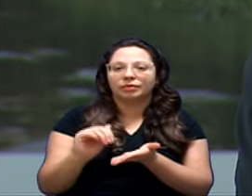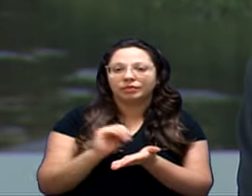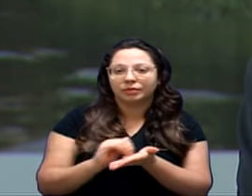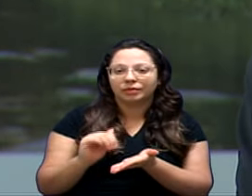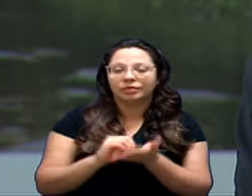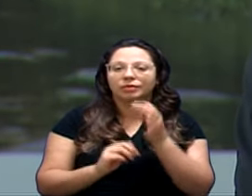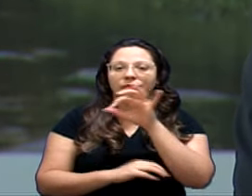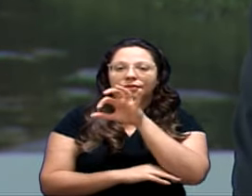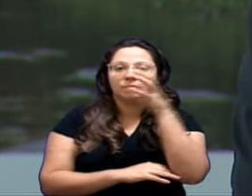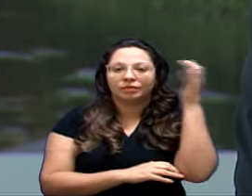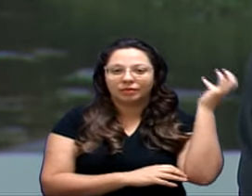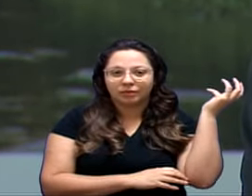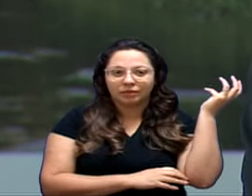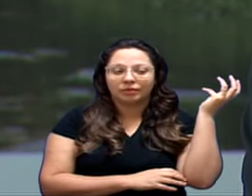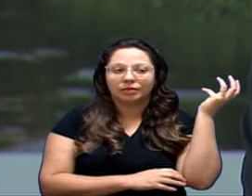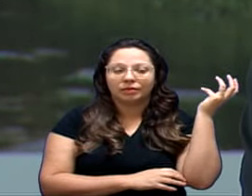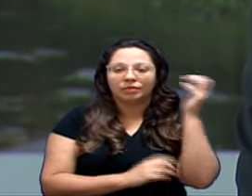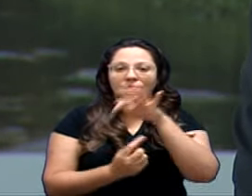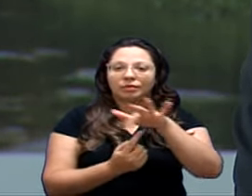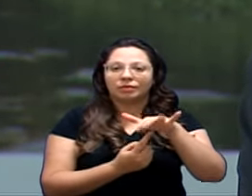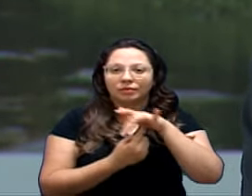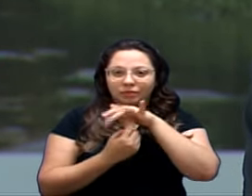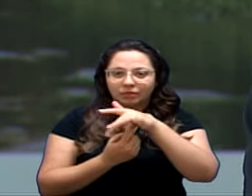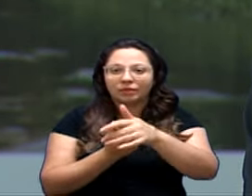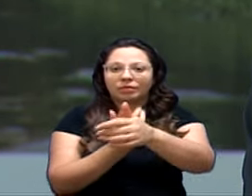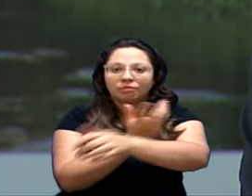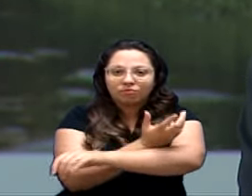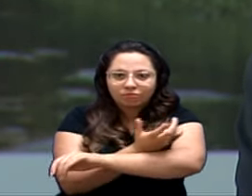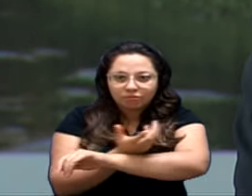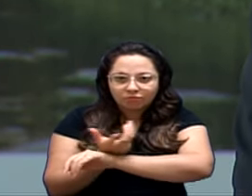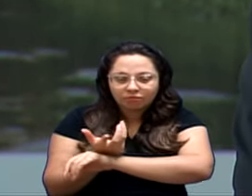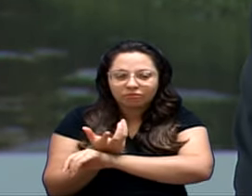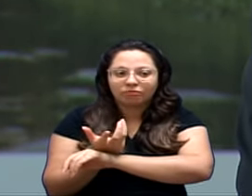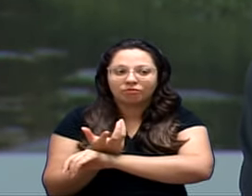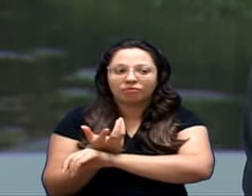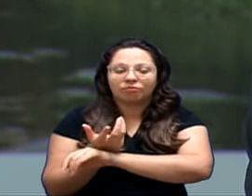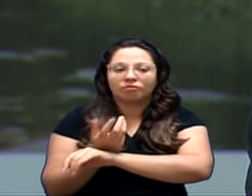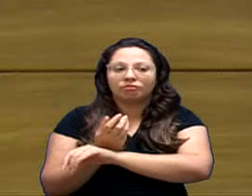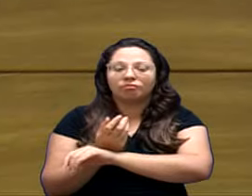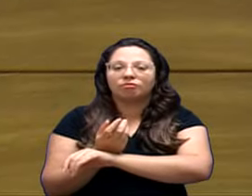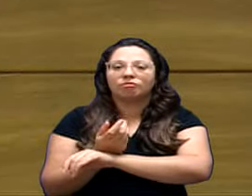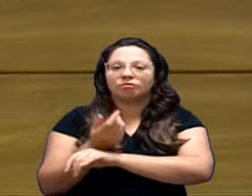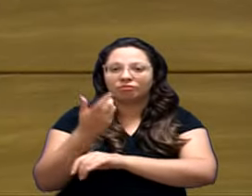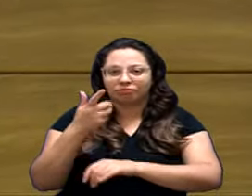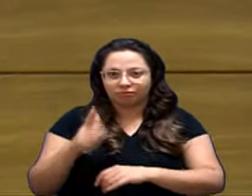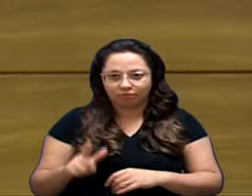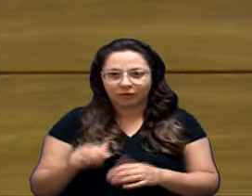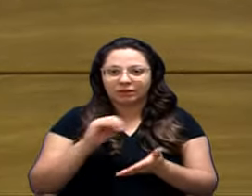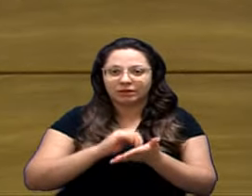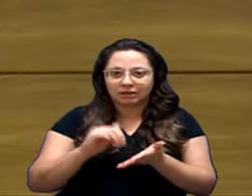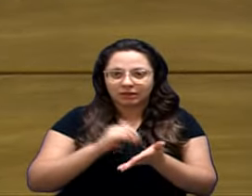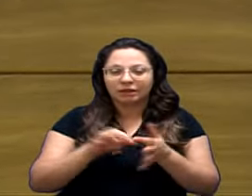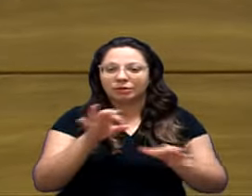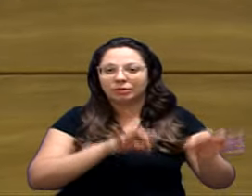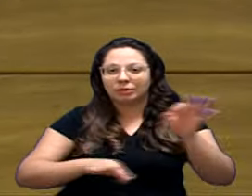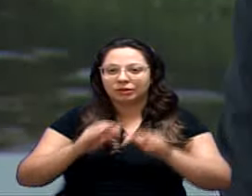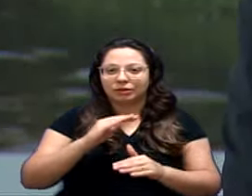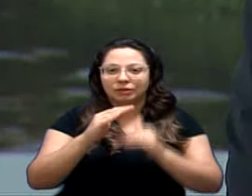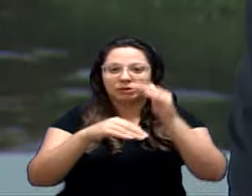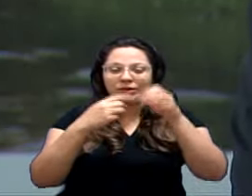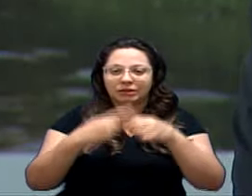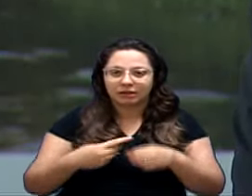do meio ambiente parques e jardins e cumulativamente assume a secretaria de planejamento e desenvolvimento urbano